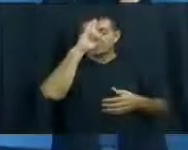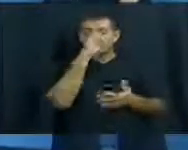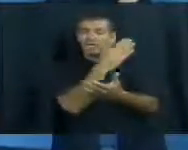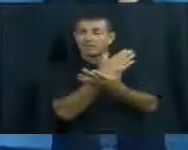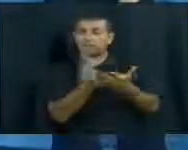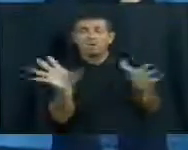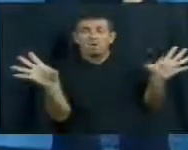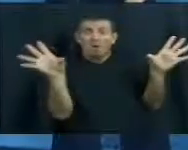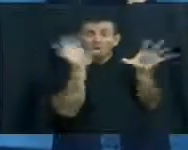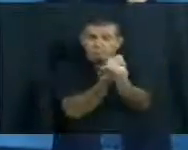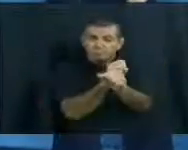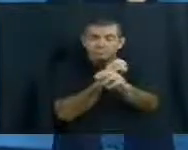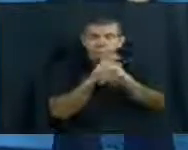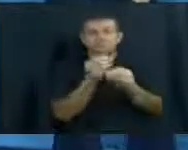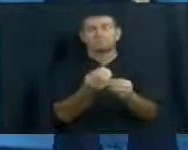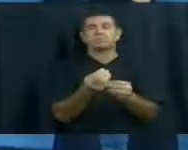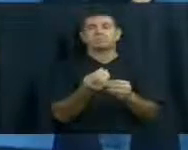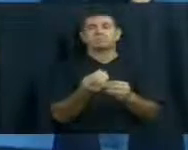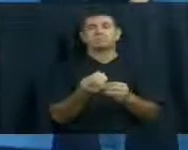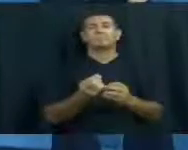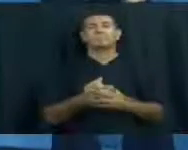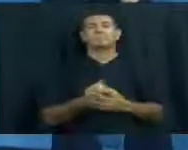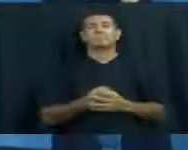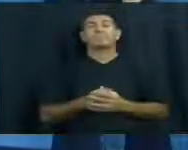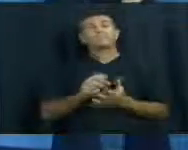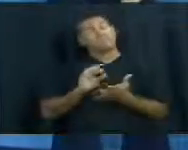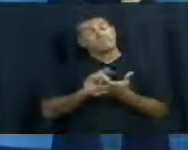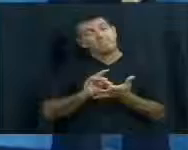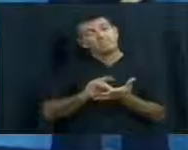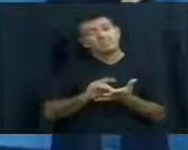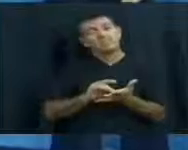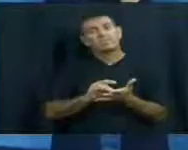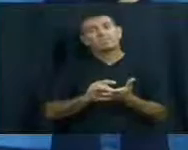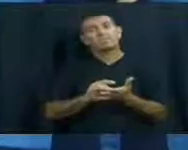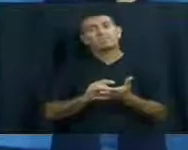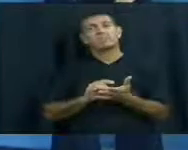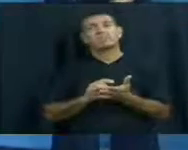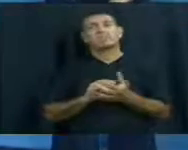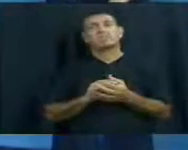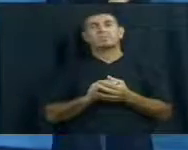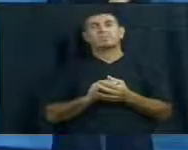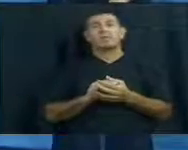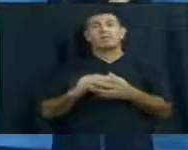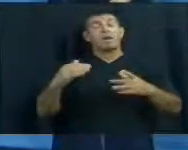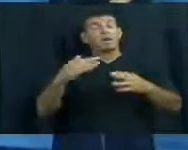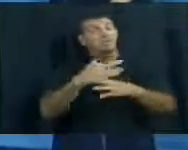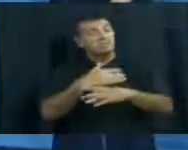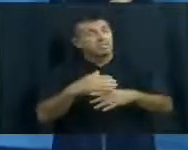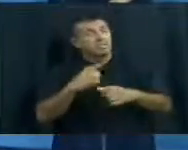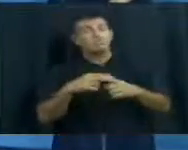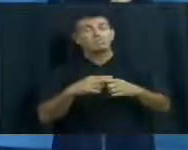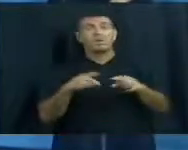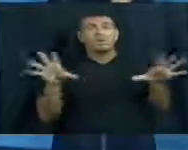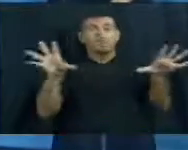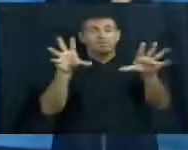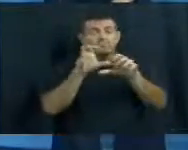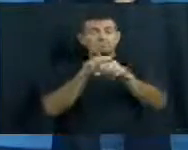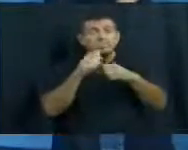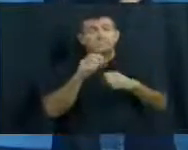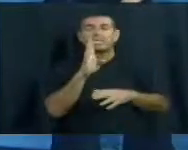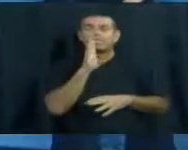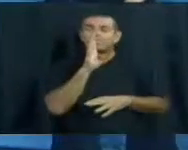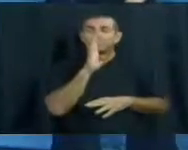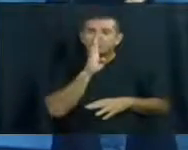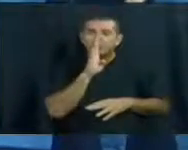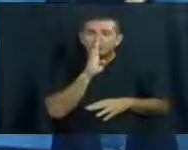som, né, na nossa estação. Perfeito. Que, na verdade, encerra-se o som em todas as festividades carnavalescas. Então, trio elétrico